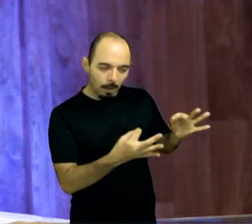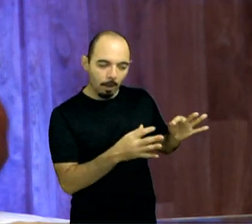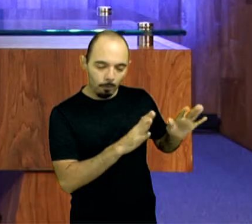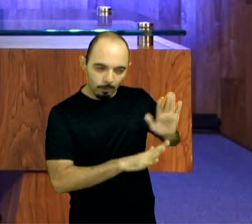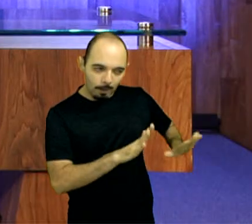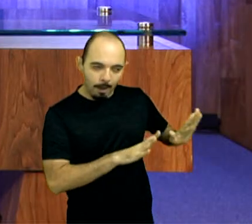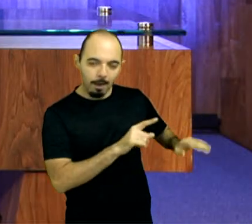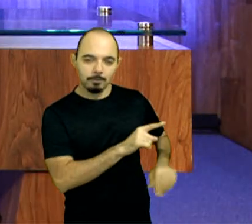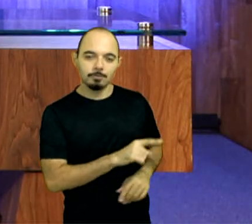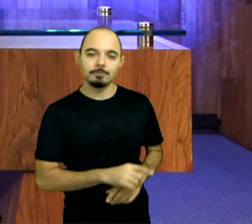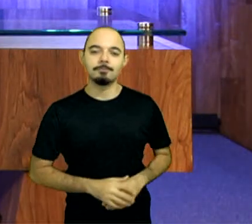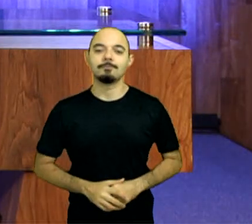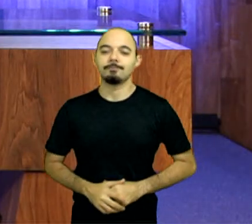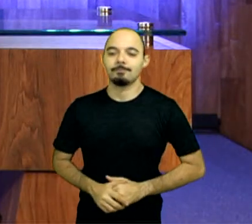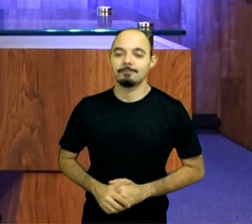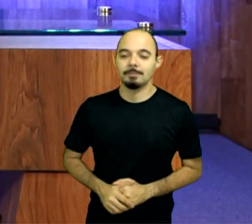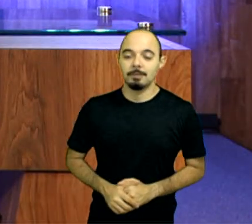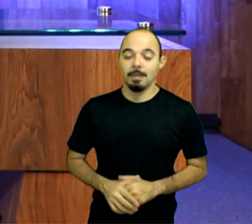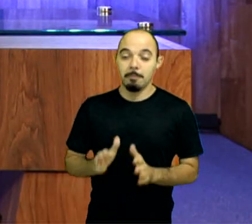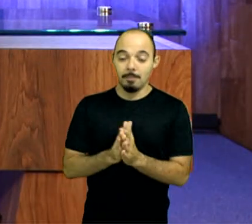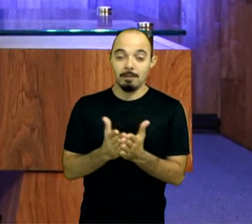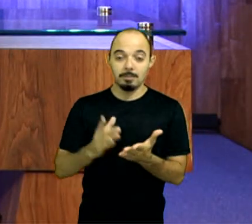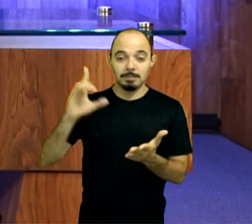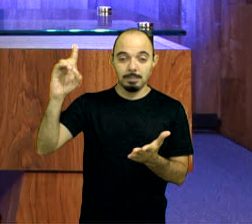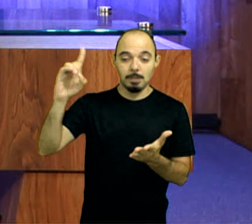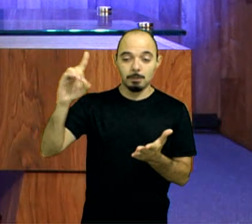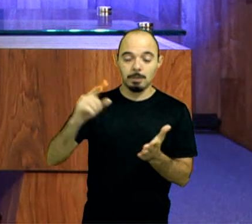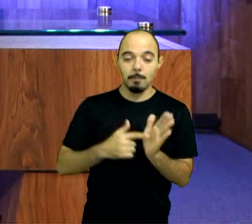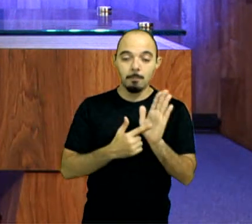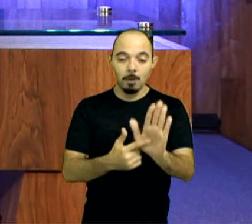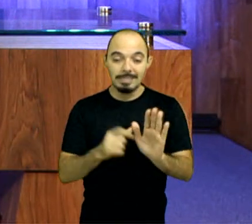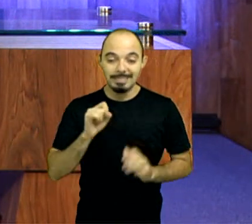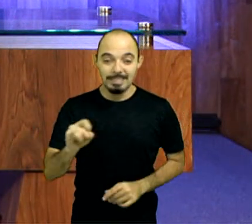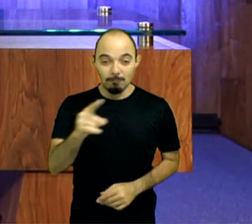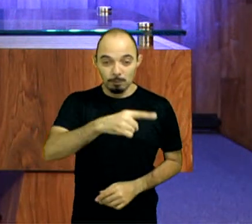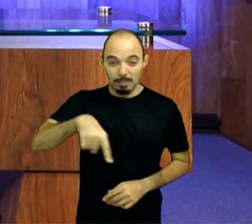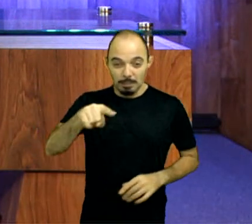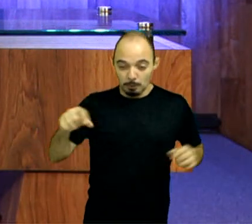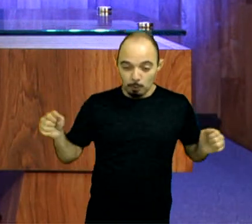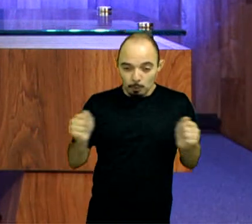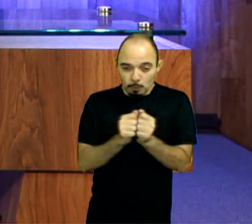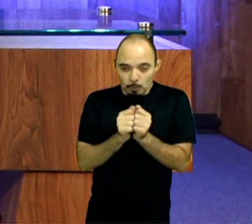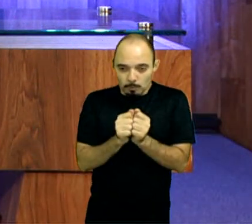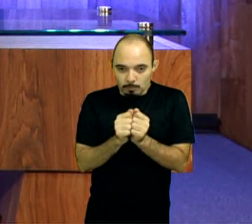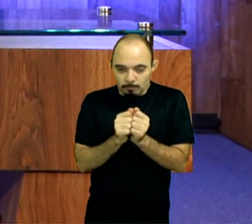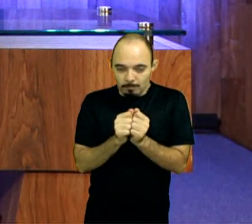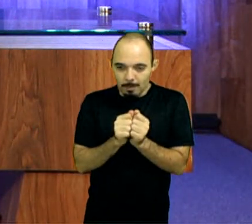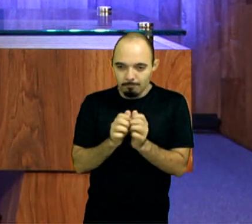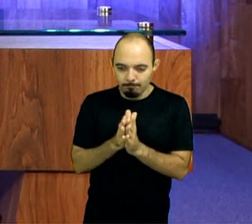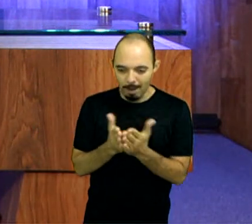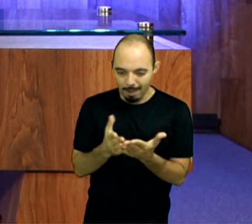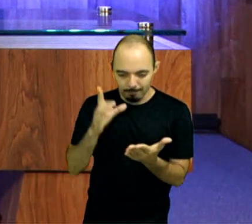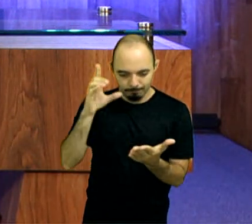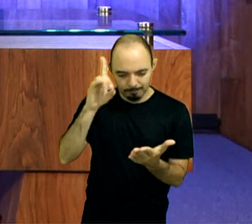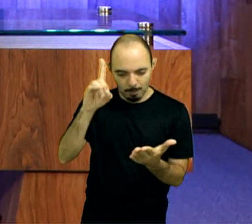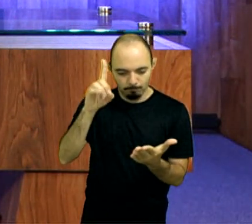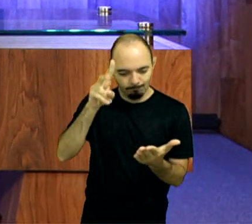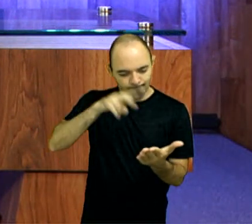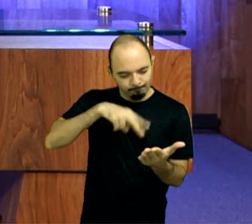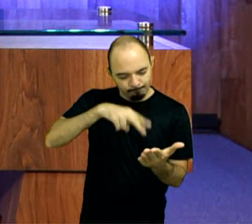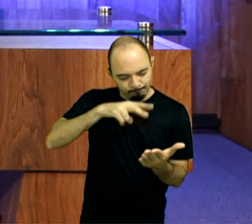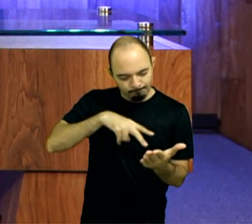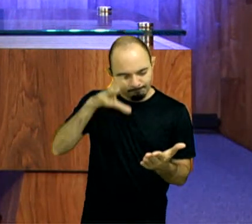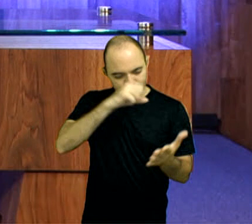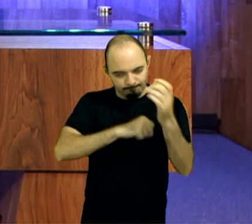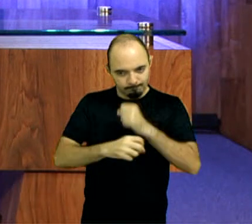Quando a palavra de Deus diz: se vós estiverdes em mim, as minhas palavras estiverem em vós, meu irmão, está falando que eu